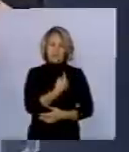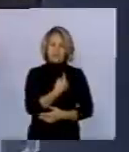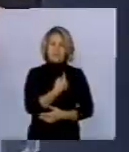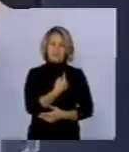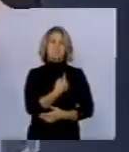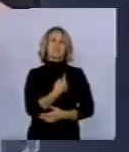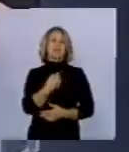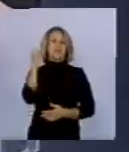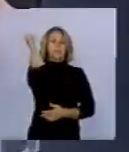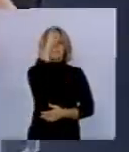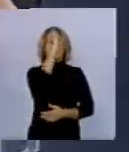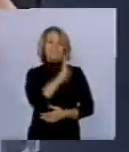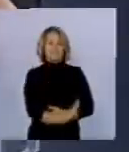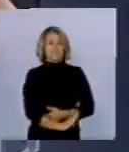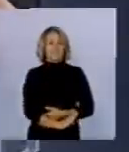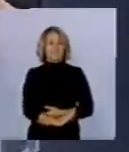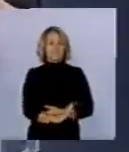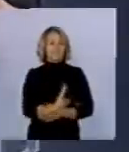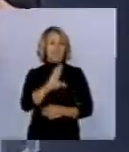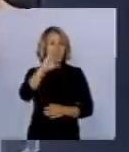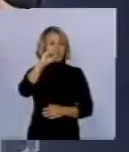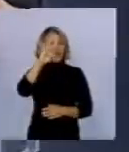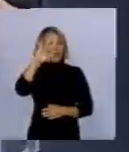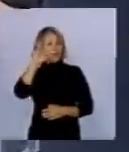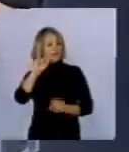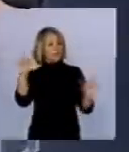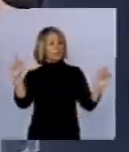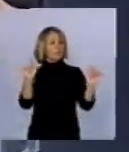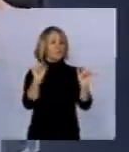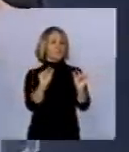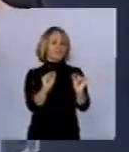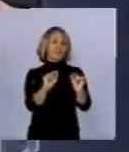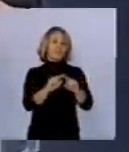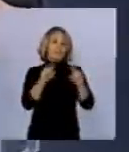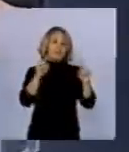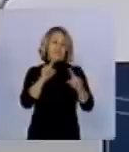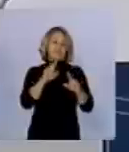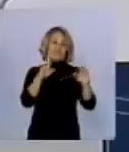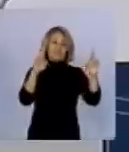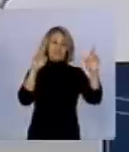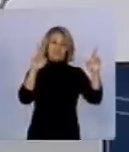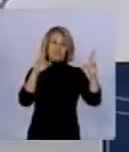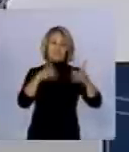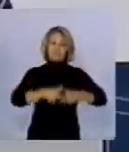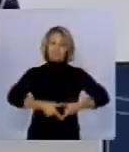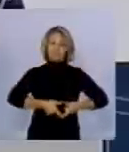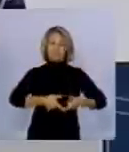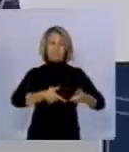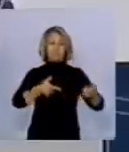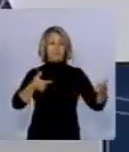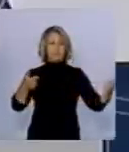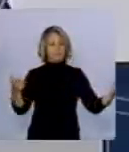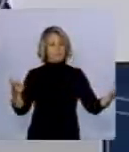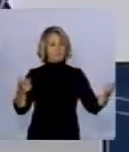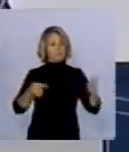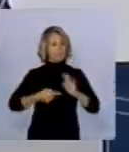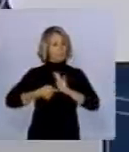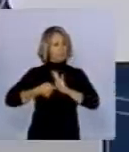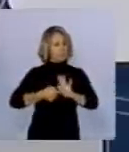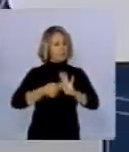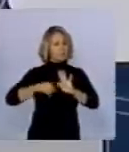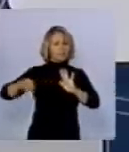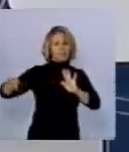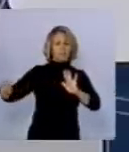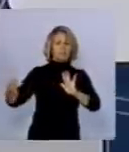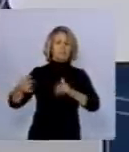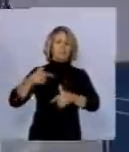para nós brasileiros essa cota é muito pequena mas ela representa muito Ela traz imensas oportunidades